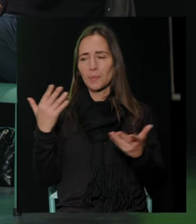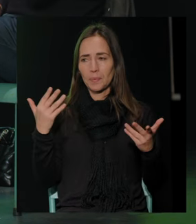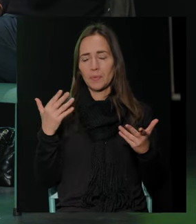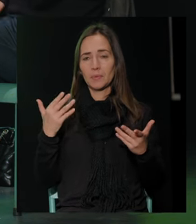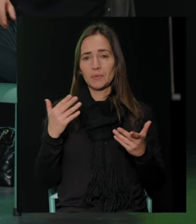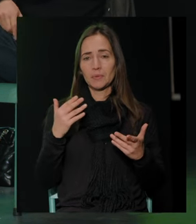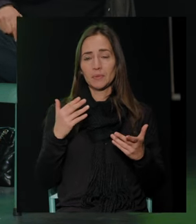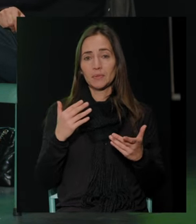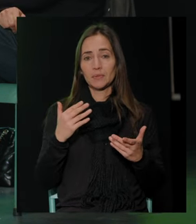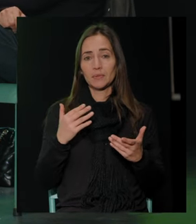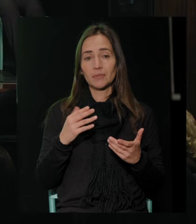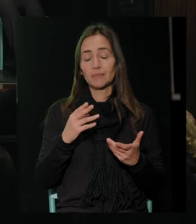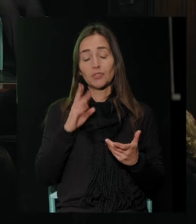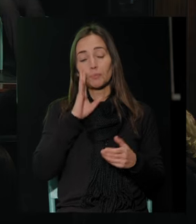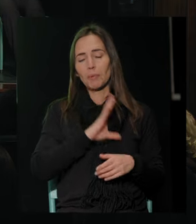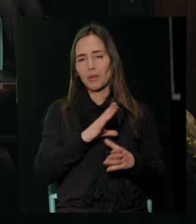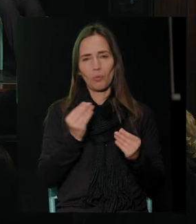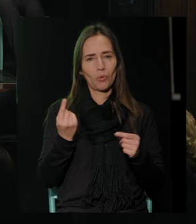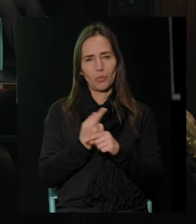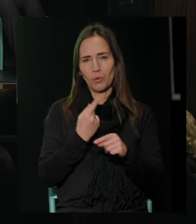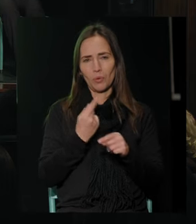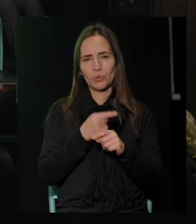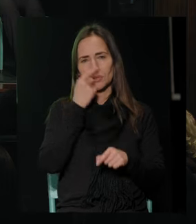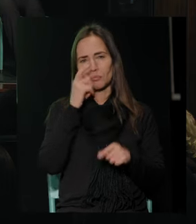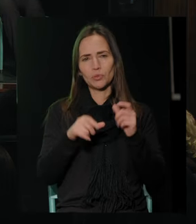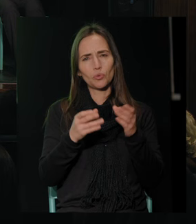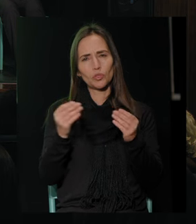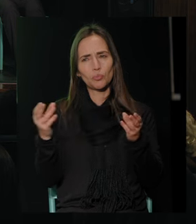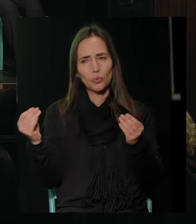muitas experiências. São muitas experiências, são muitas, muitas pessoas,